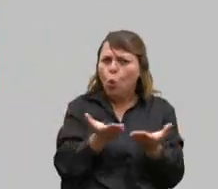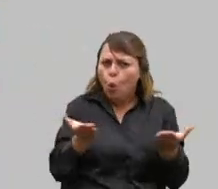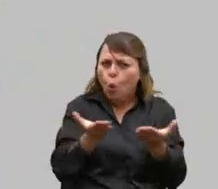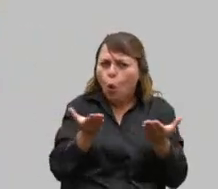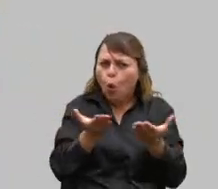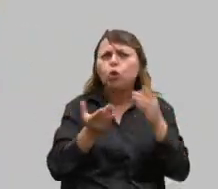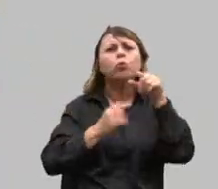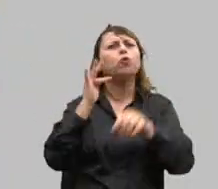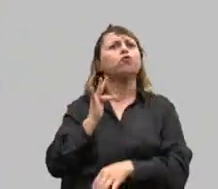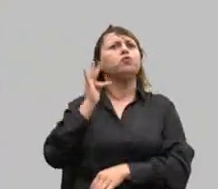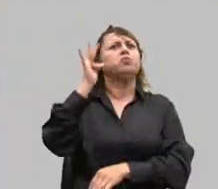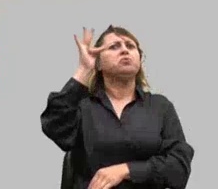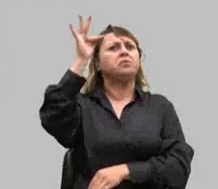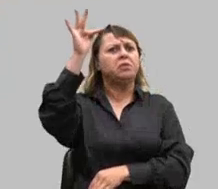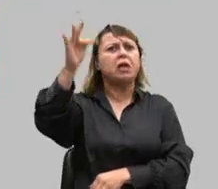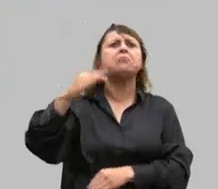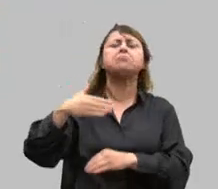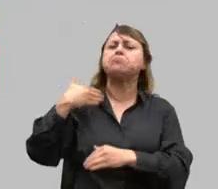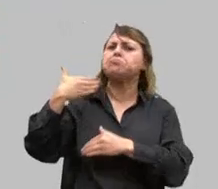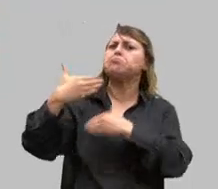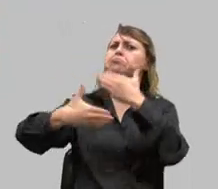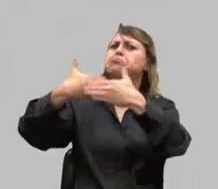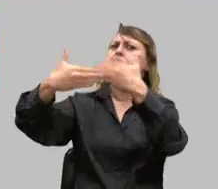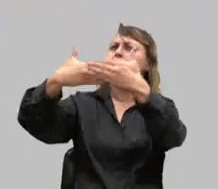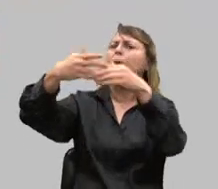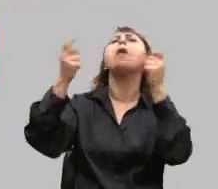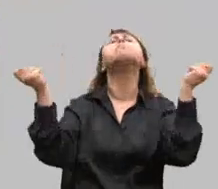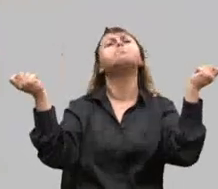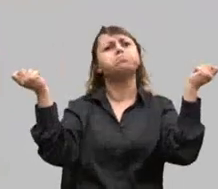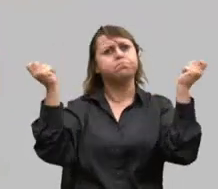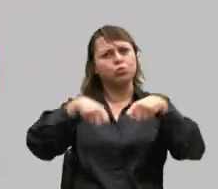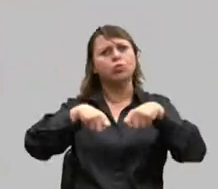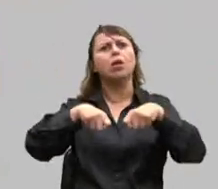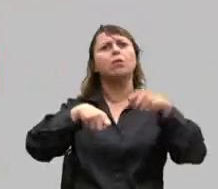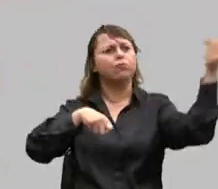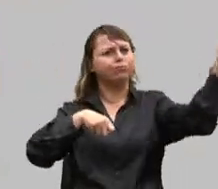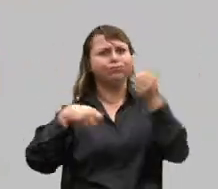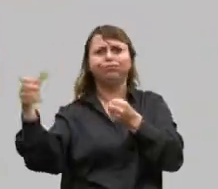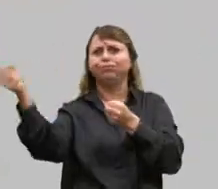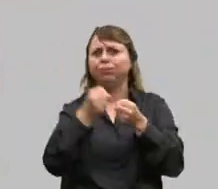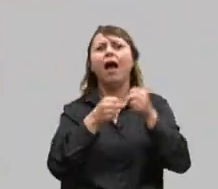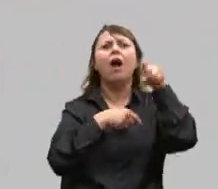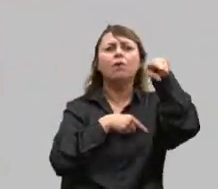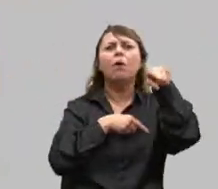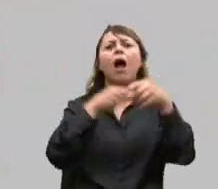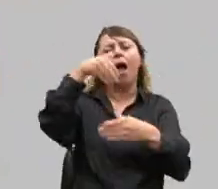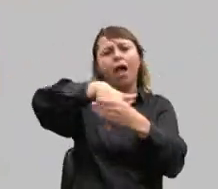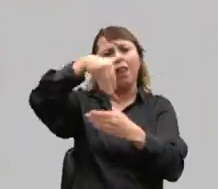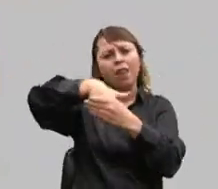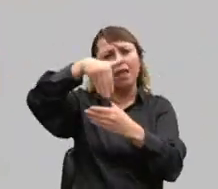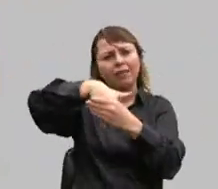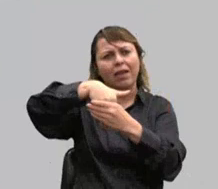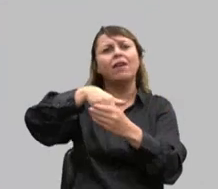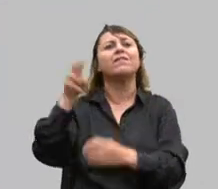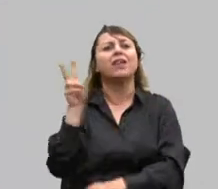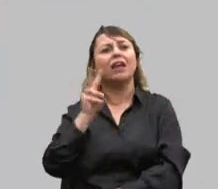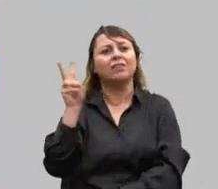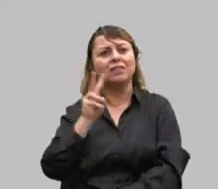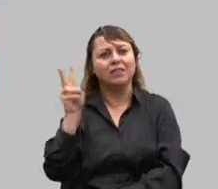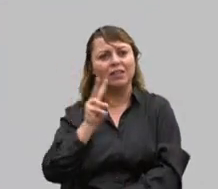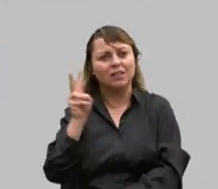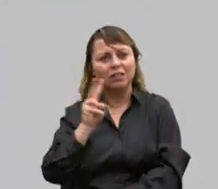no futuro de vocês é plenamente possível eu fui Eleita vereadora com a mais nova da minha cidade em Divinópolis